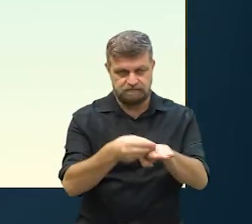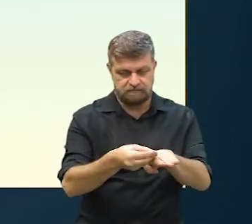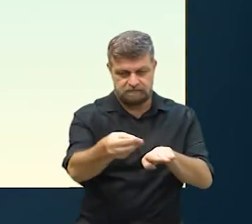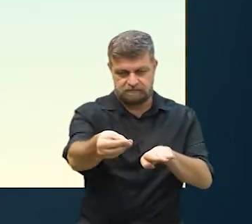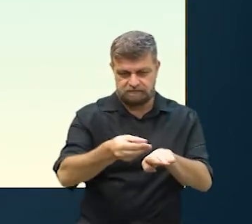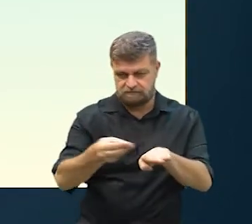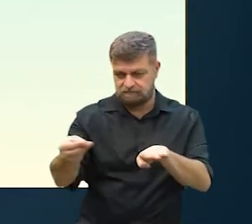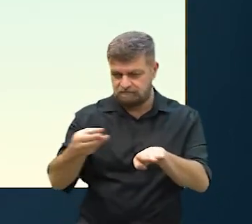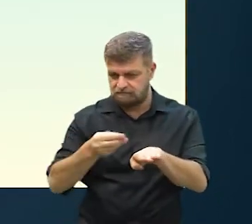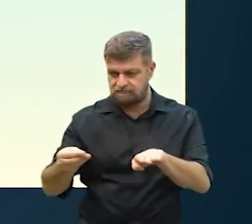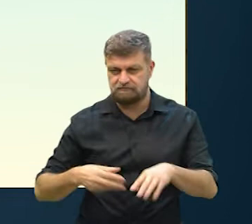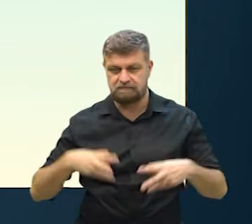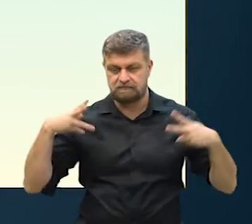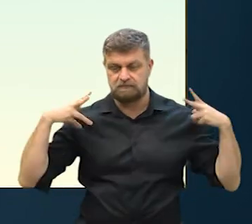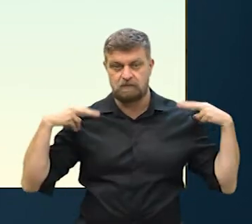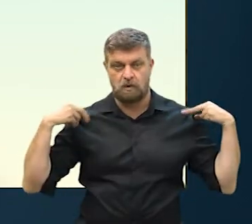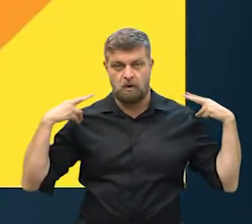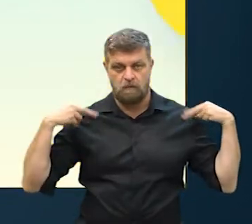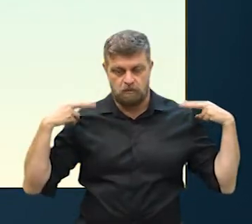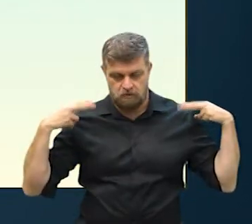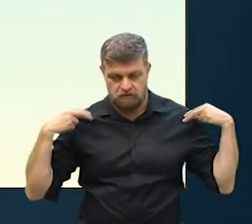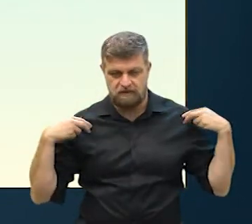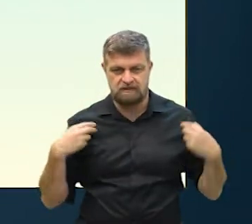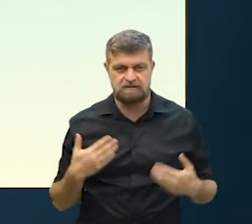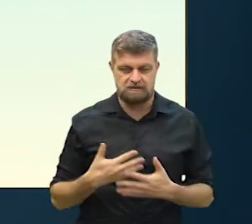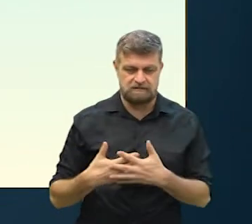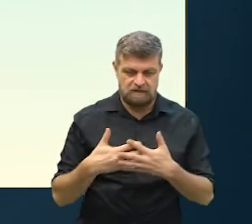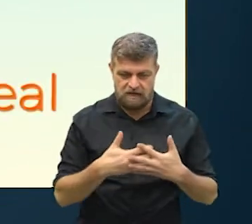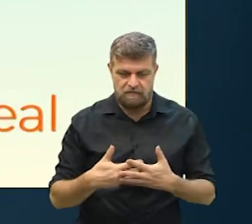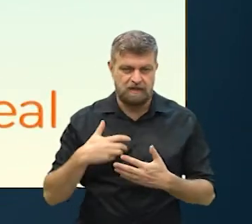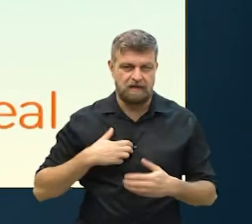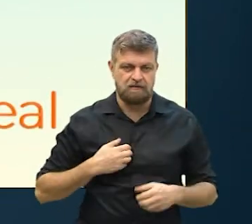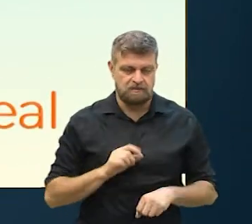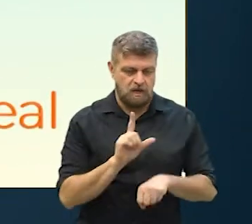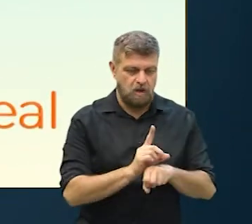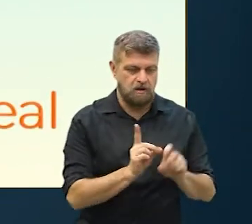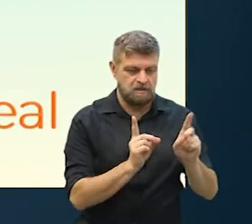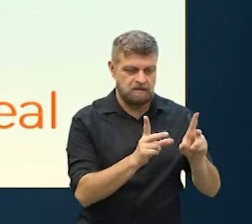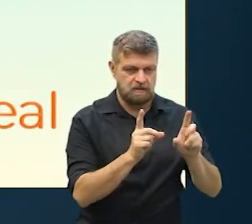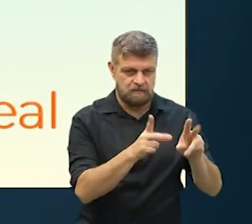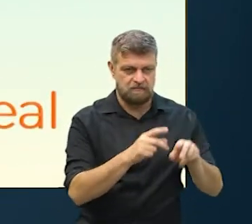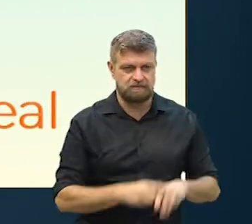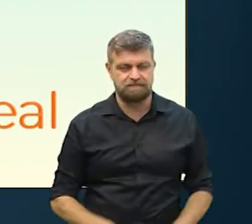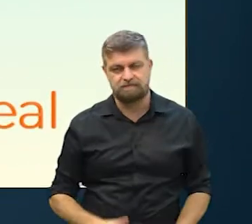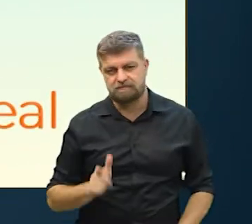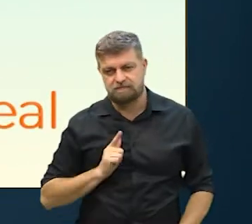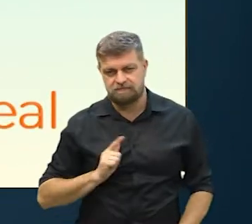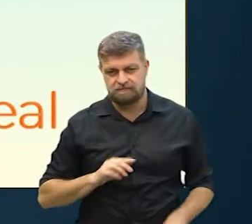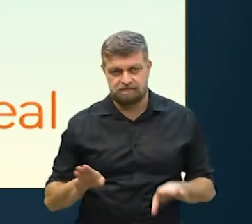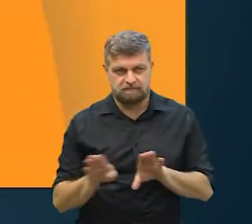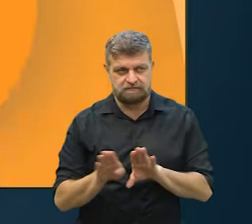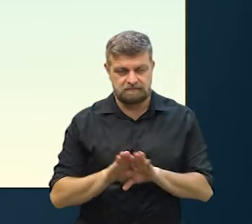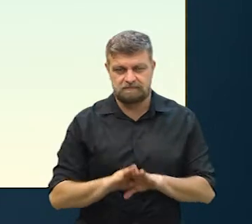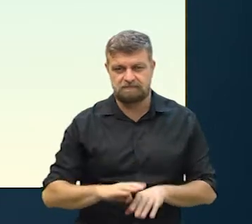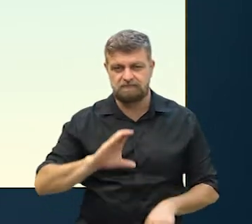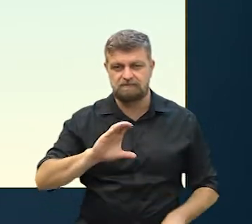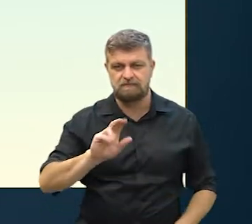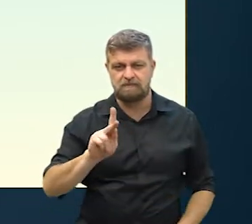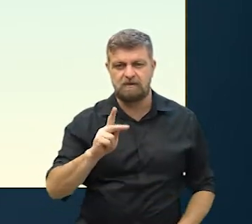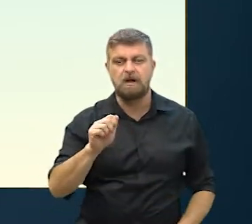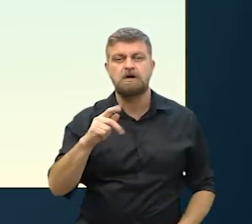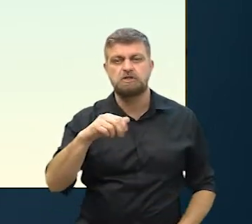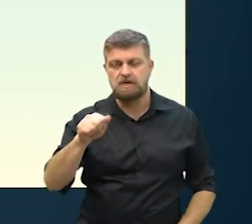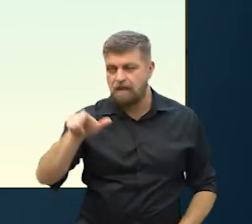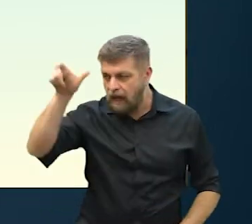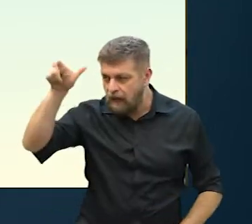descarga por meio dos motoristas de comércios, indústrias, prestadoras de serviços em geral, com os chapas, com